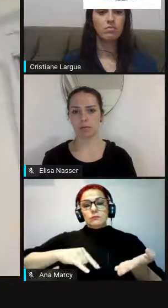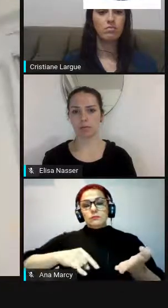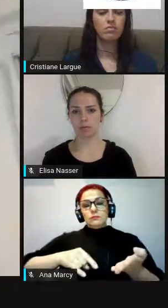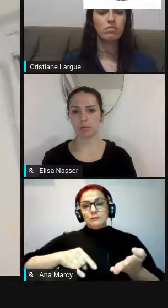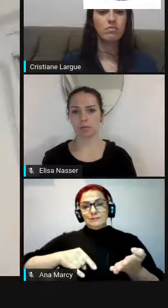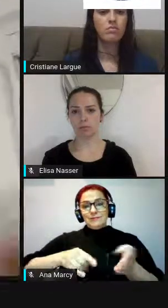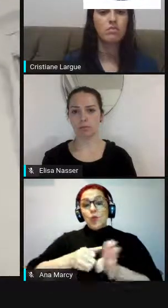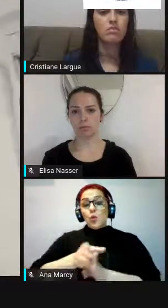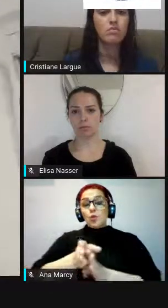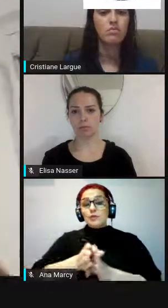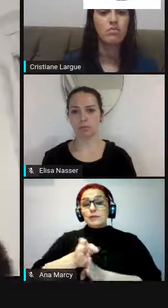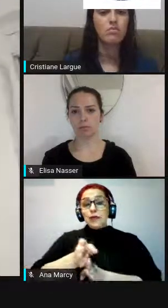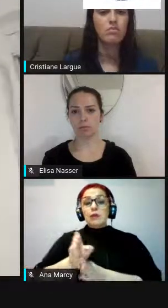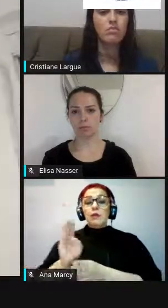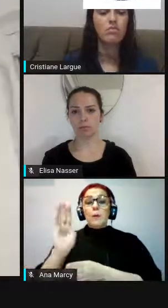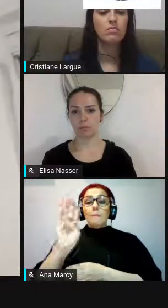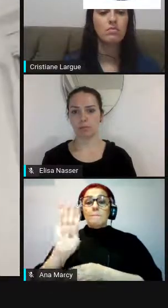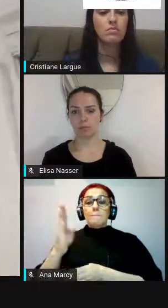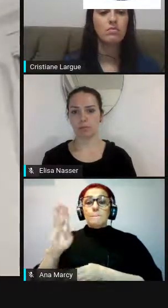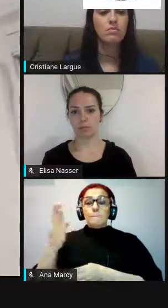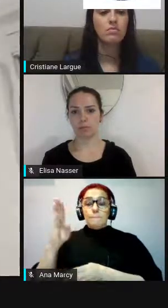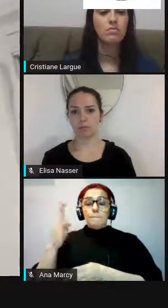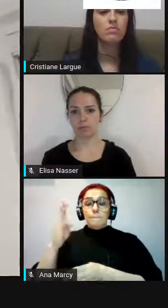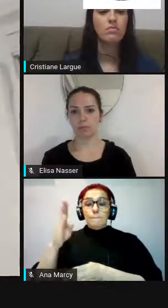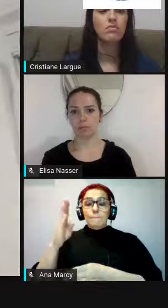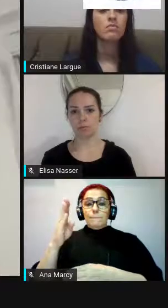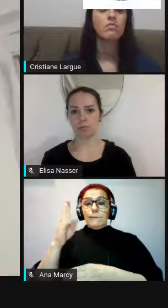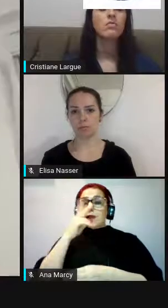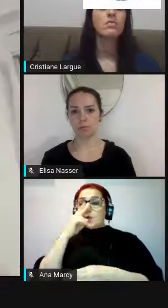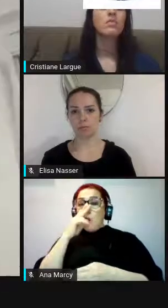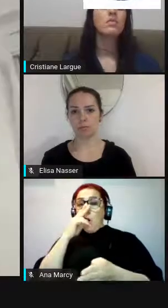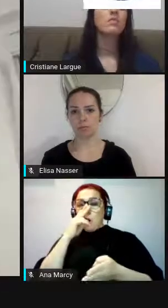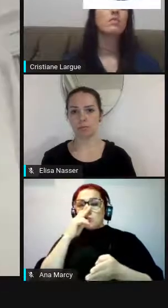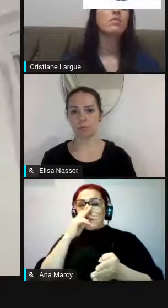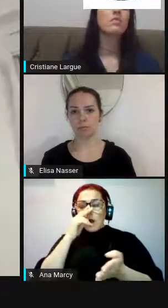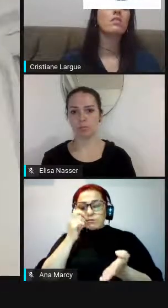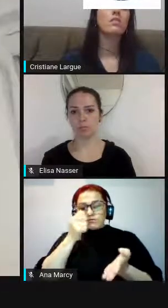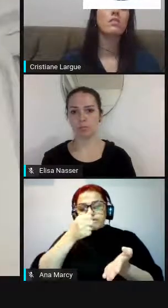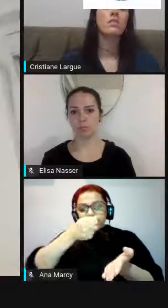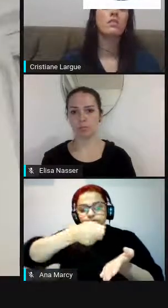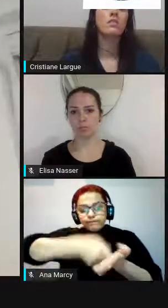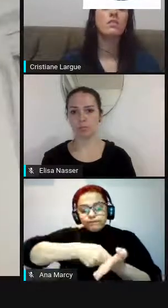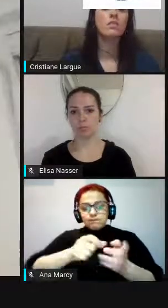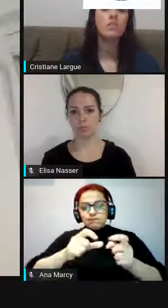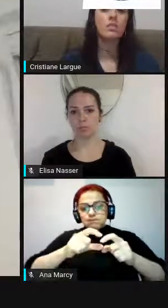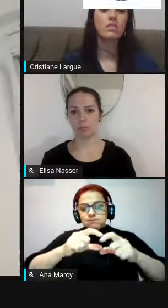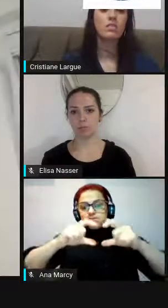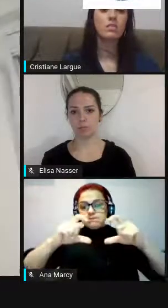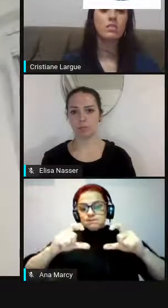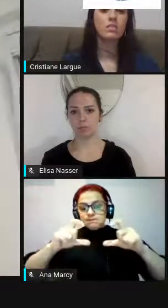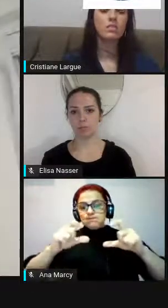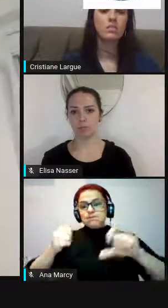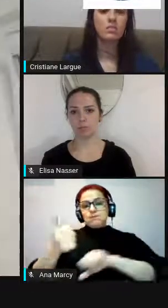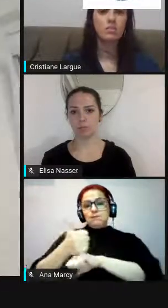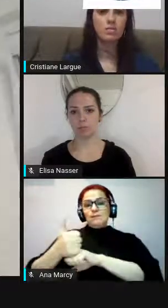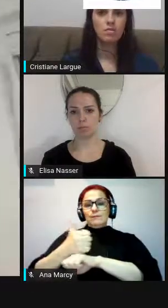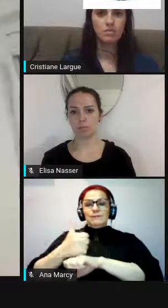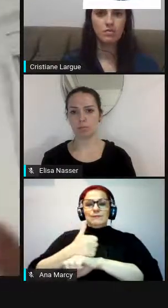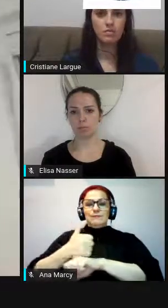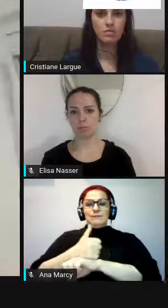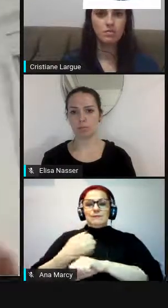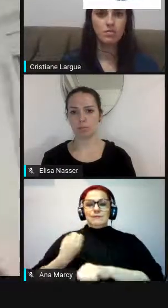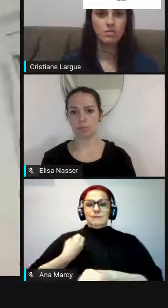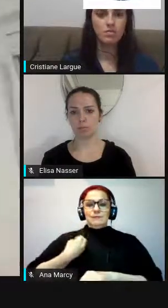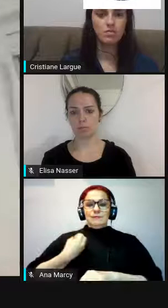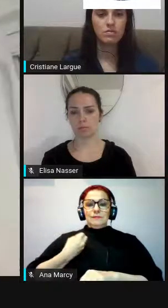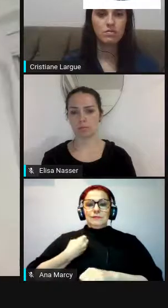conselho de biologia gente cria um registro lá uma identidade profissional e quando a gente tem essa cédula de identidade profissional a gente pode emitir o que